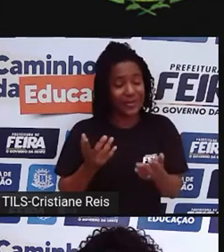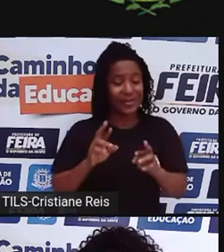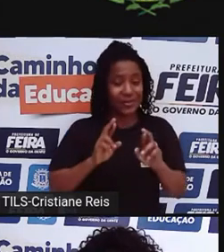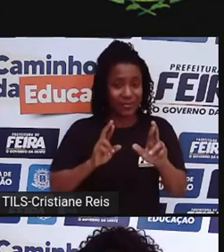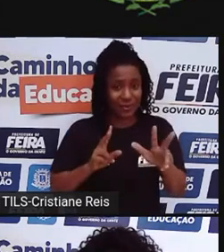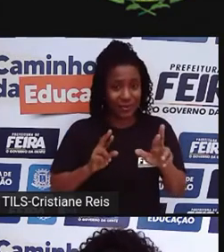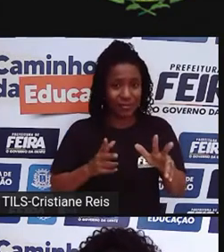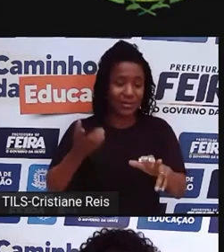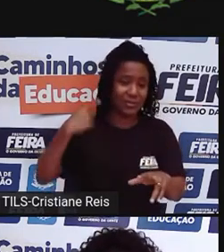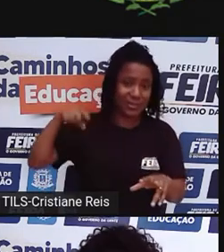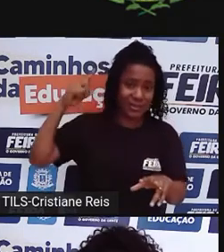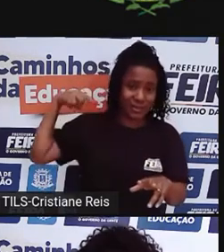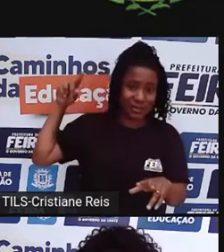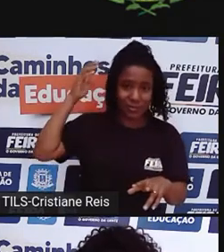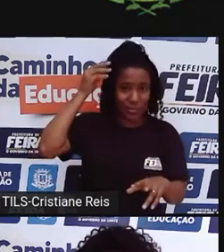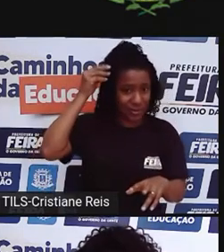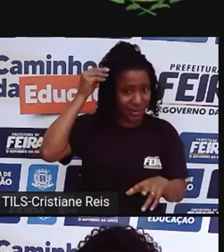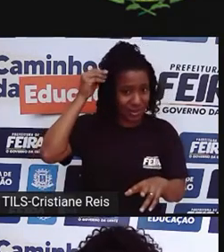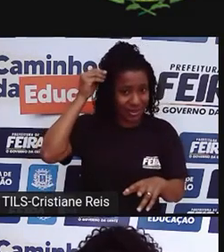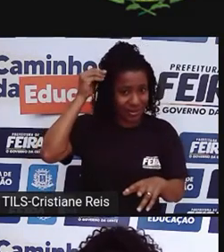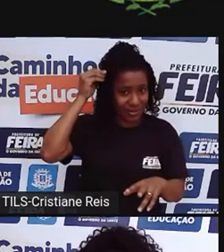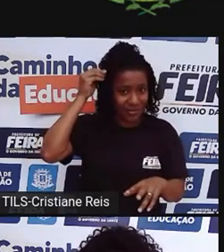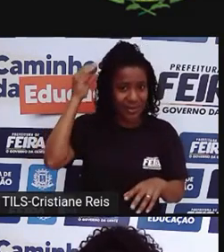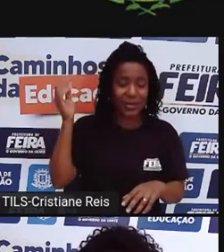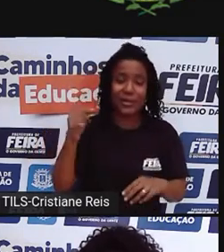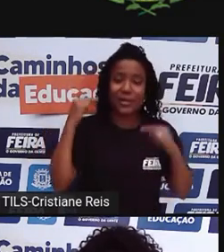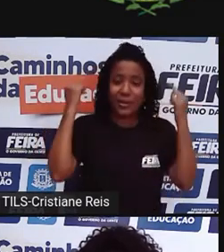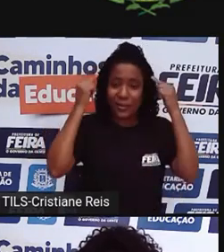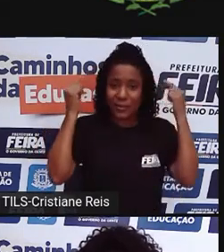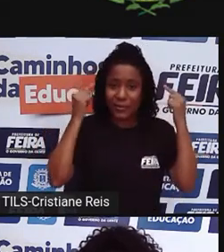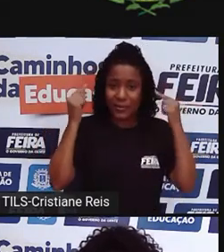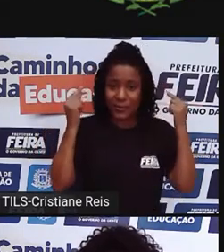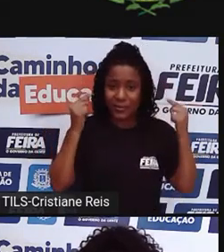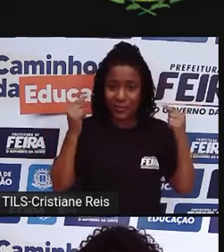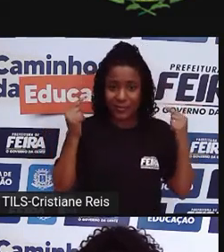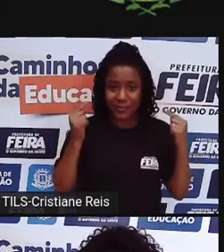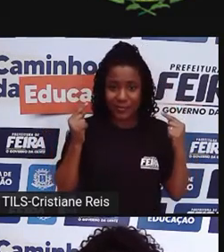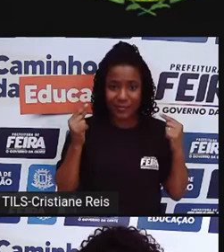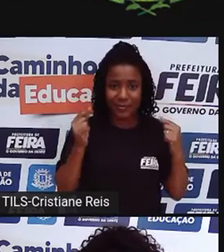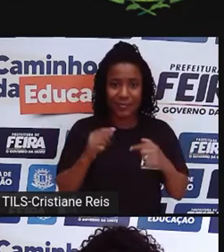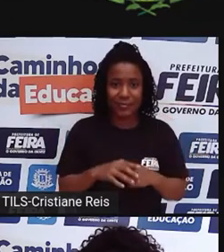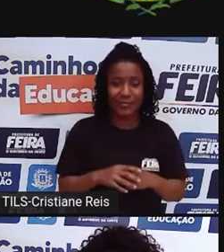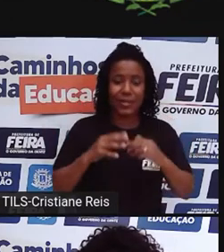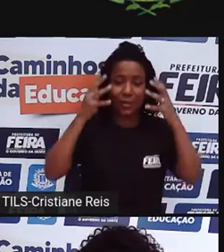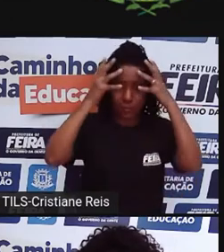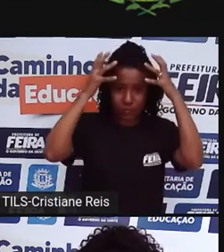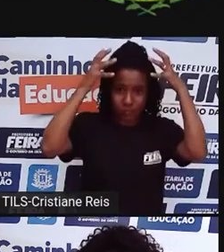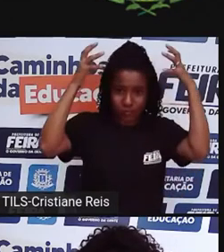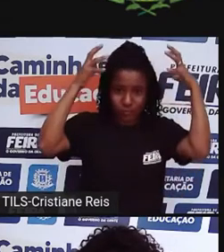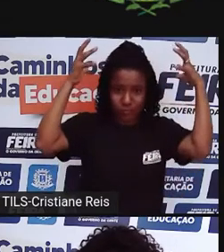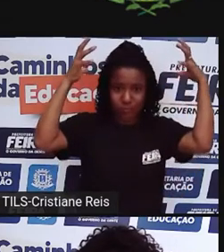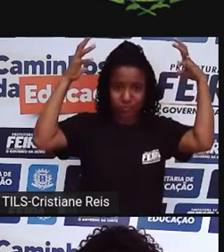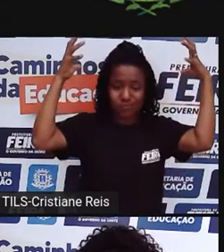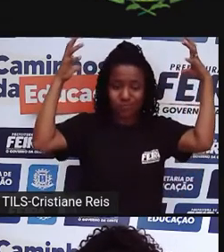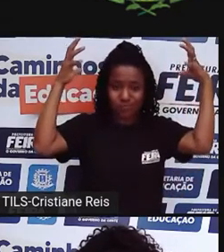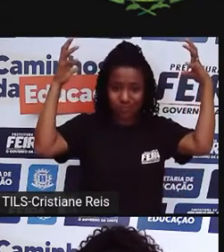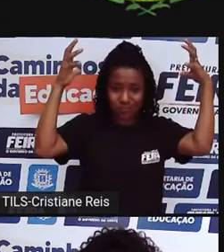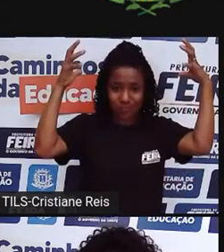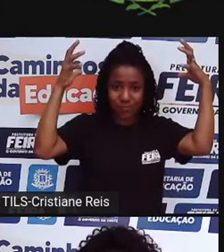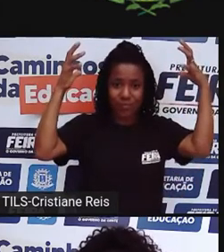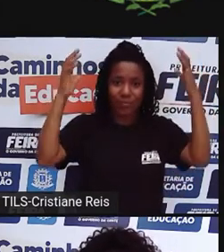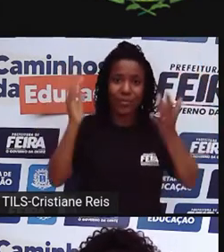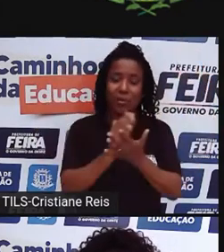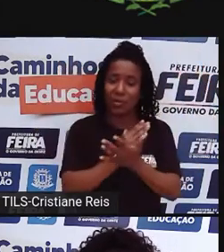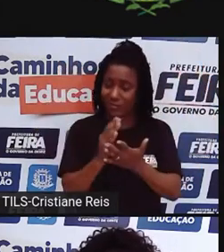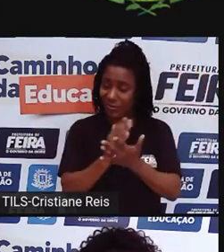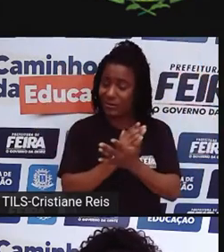cabelo é crespo, né? E aí eu resolvi deixar o cabelo crescer e fiquei com aquele cabelo black, né? Estilo Black Power, por alguns meses, por algum